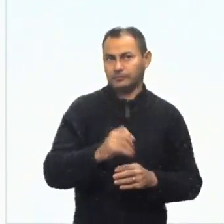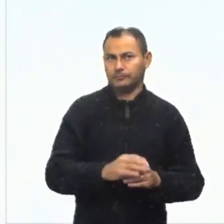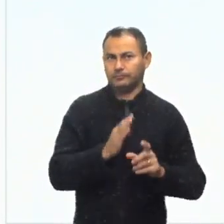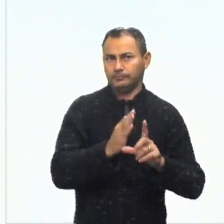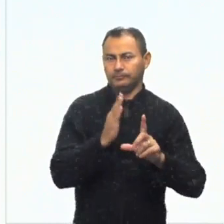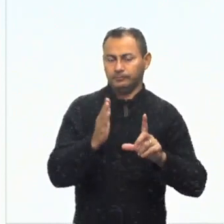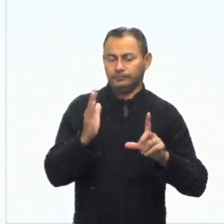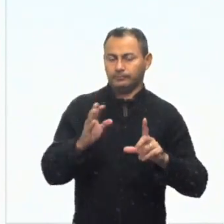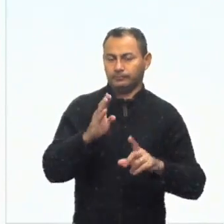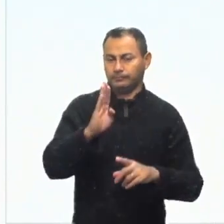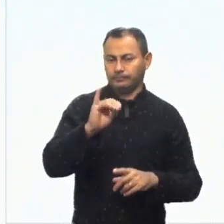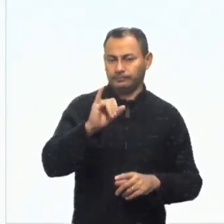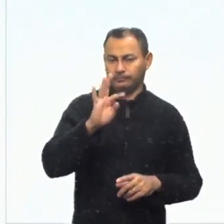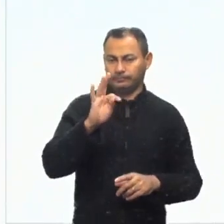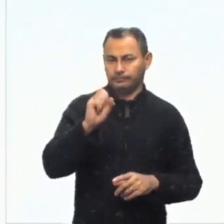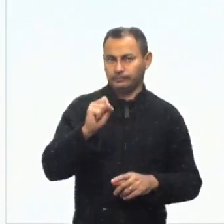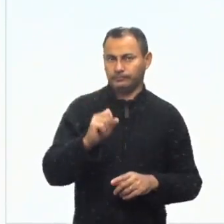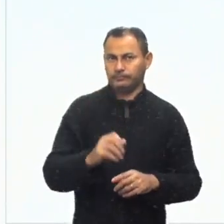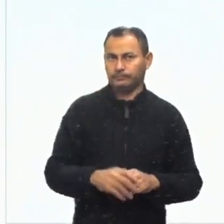sequência de bits.